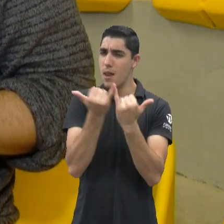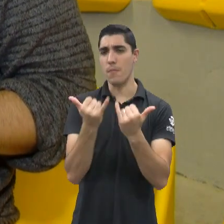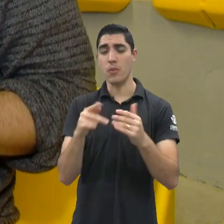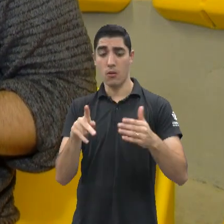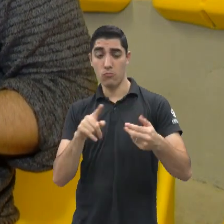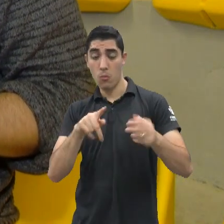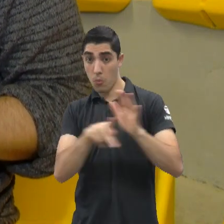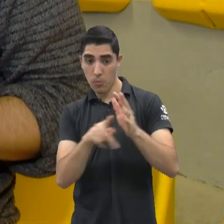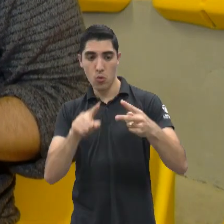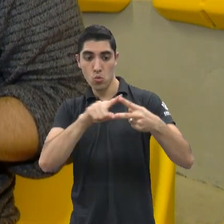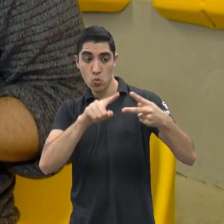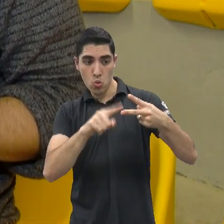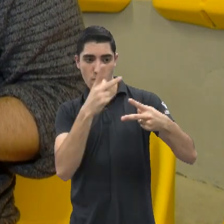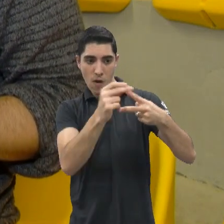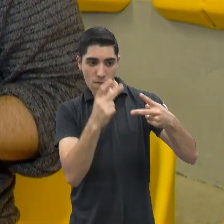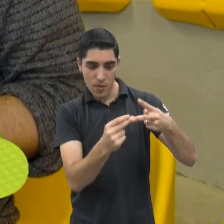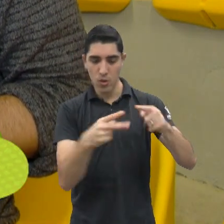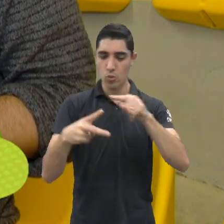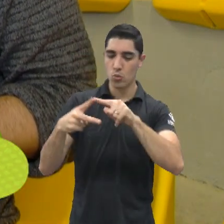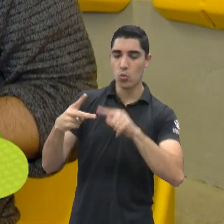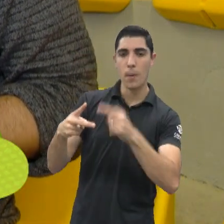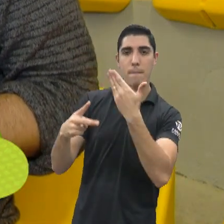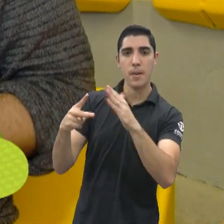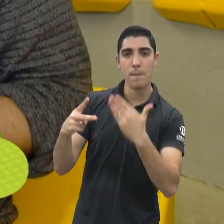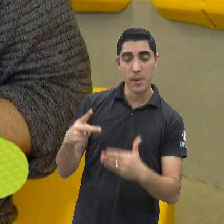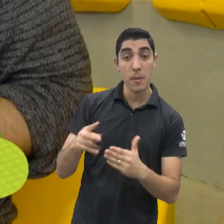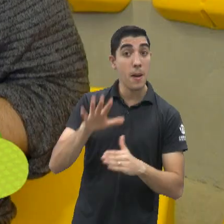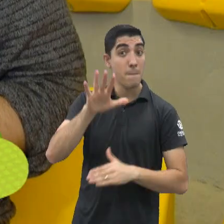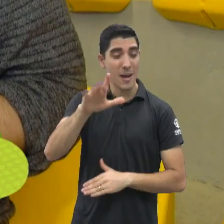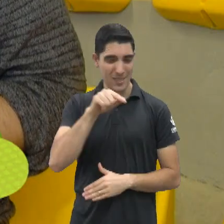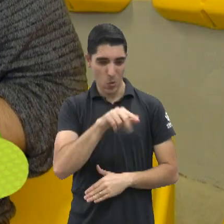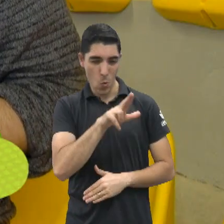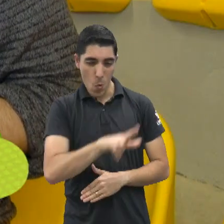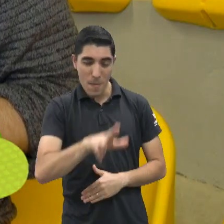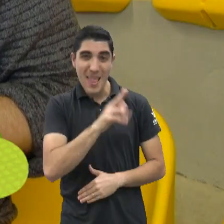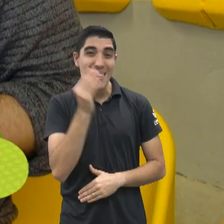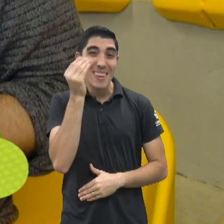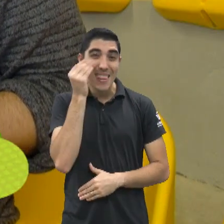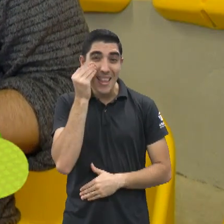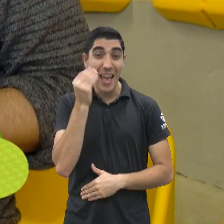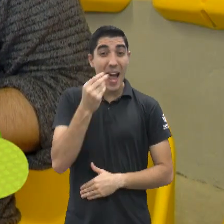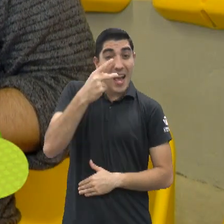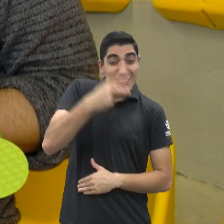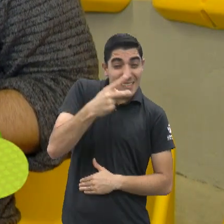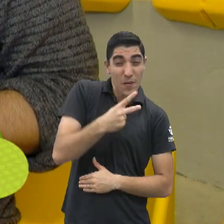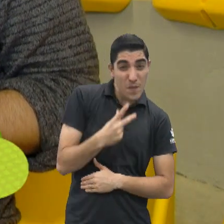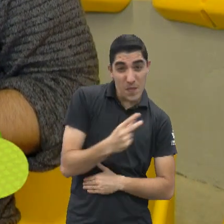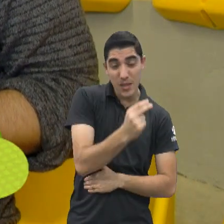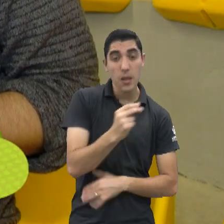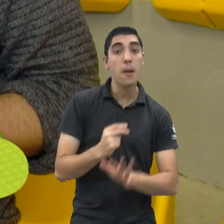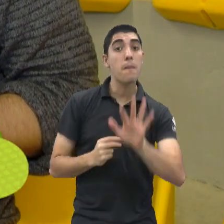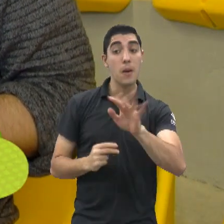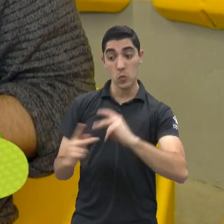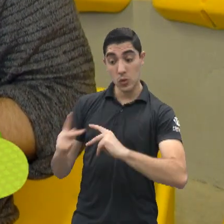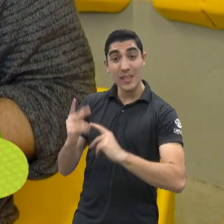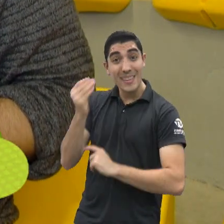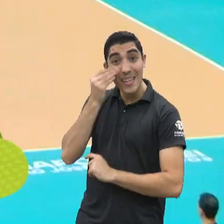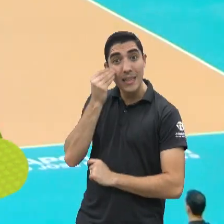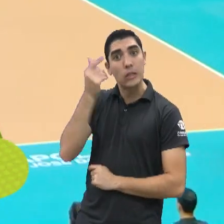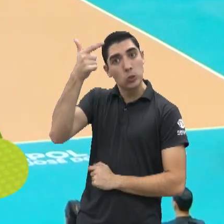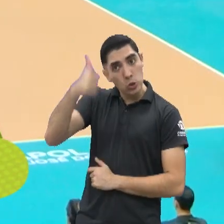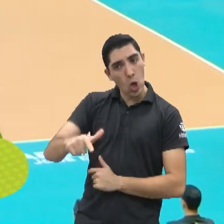na Superliga. Mas enquanto o Praia Clube tentava a 2ª vitória seguida, o São José buscava a